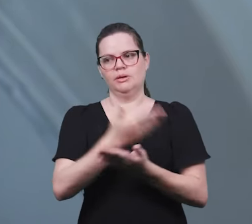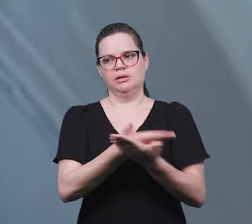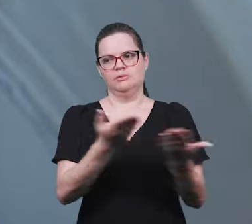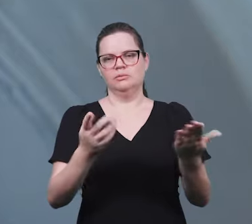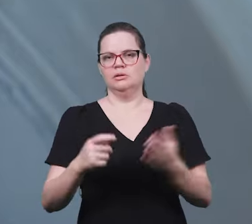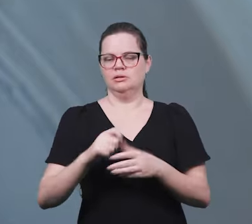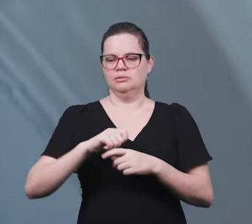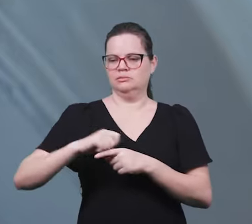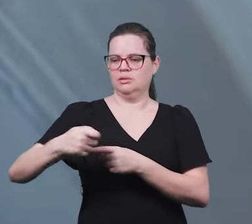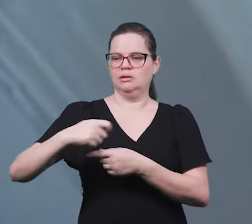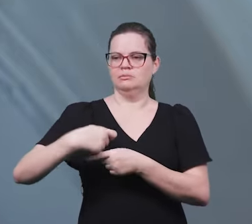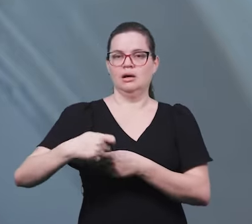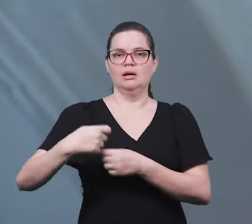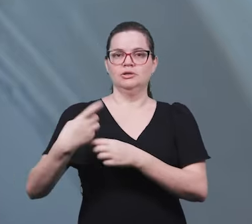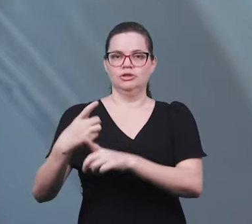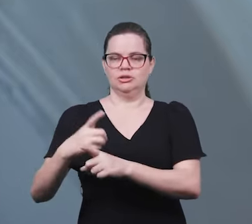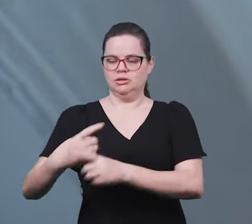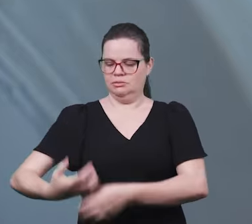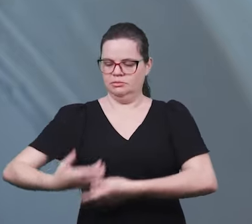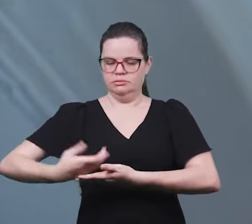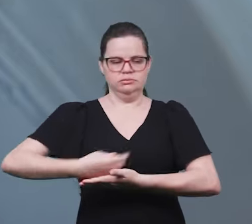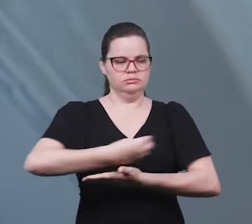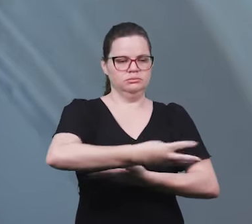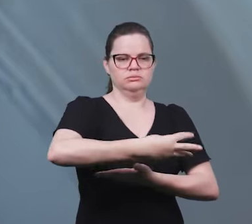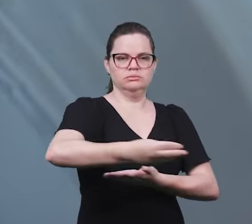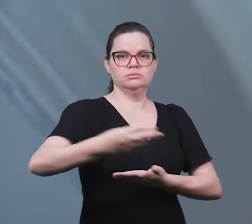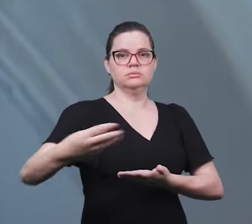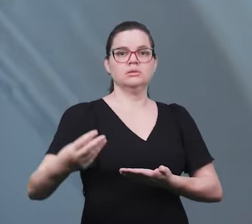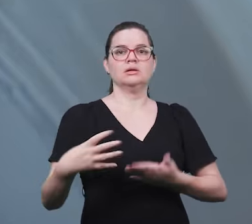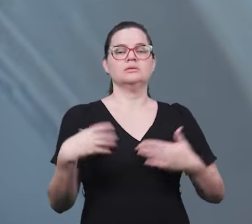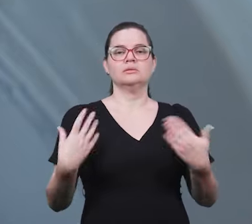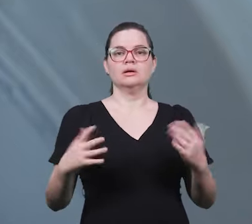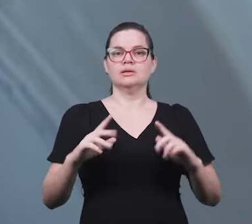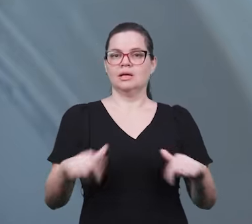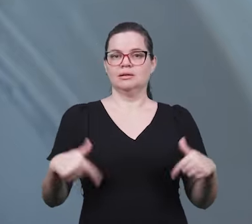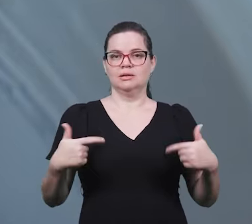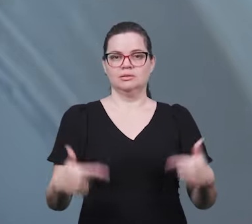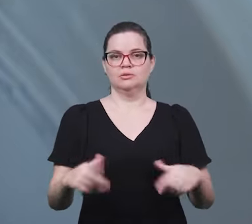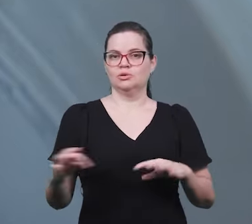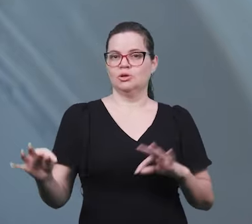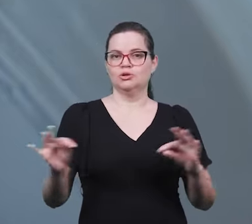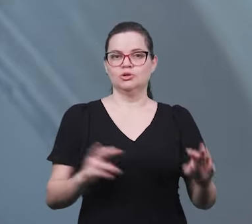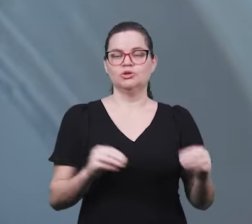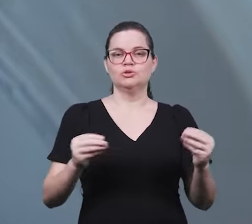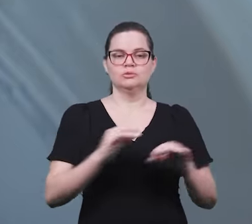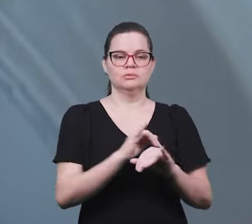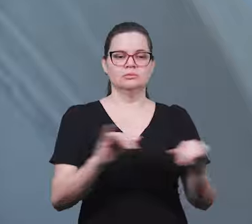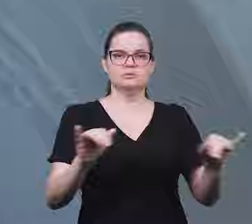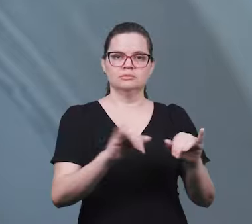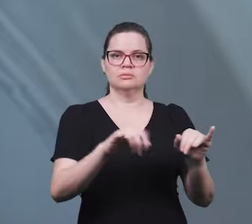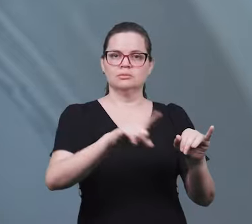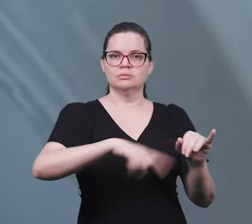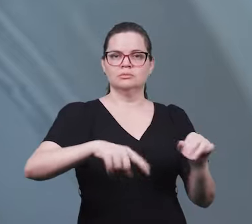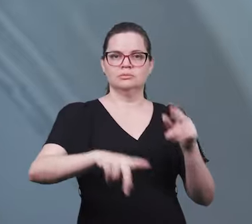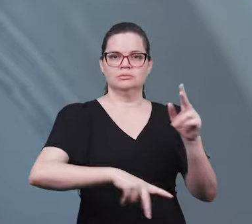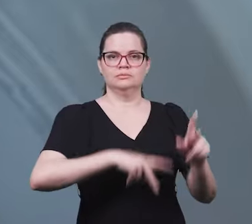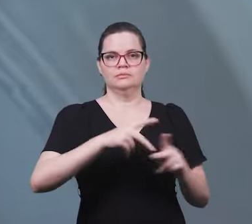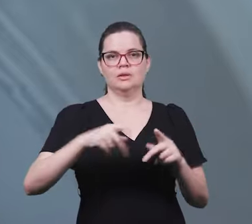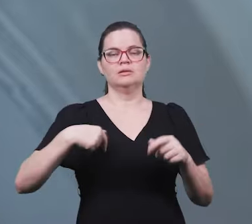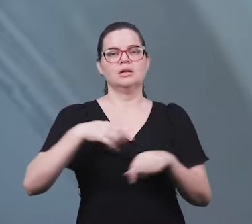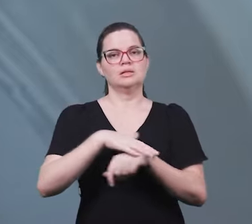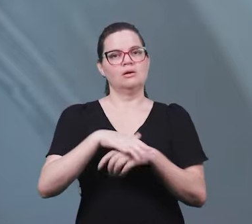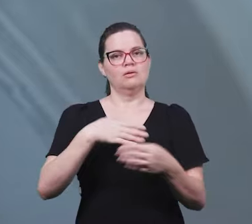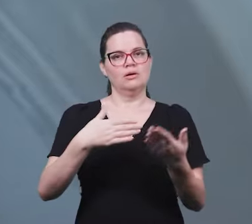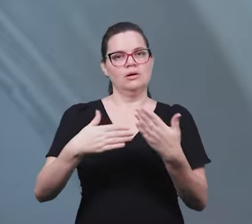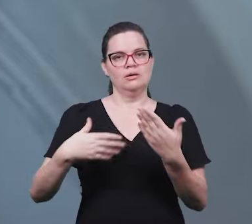os discípulos saem servindo. Então as ações de esperança, de resposta para o povo, vinham desse diálogo,